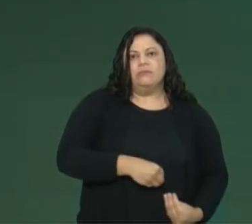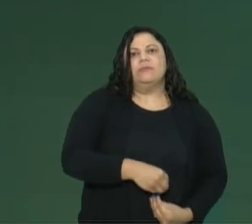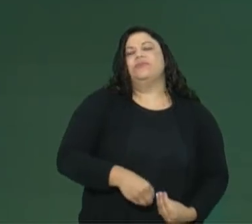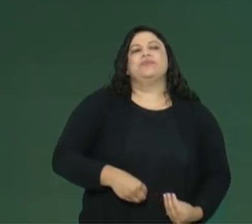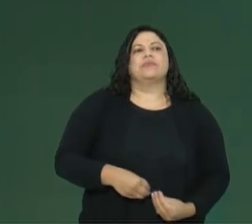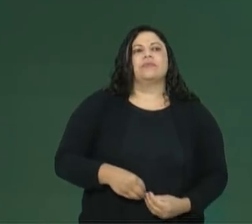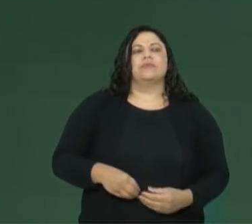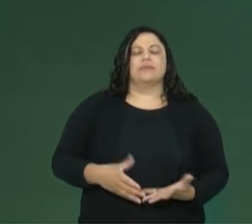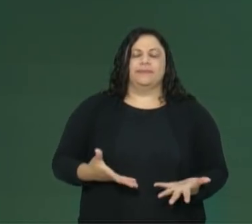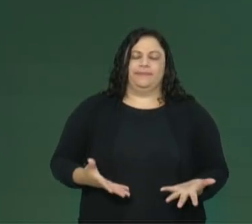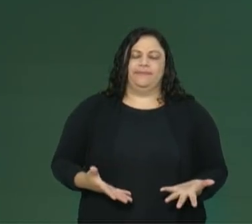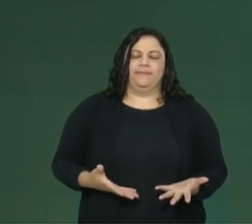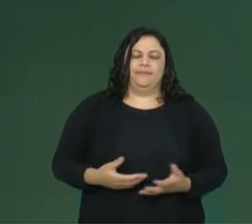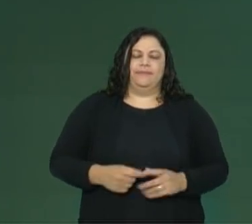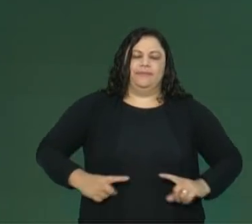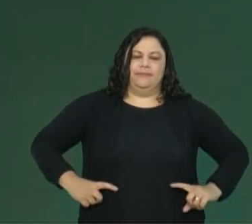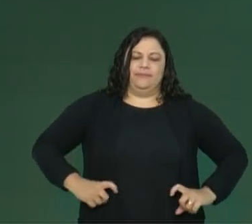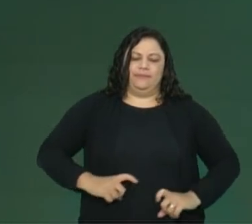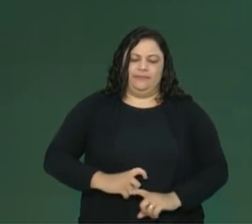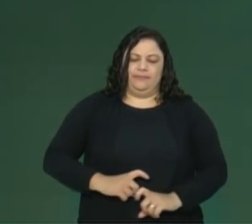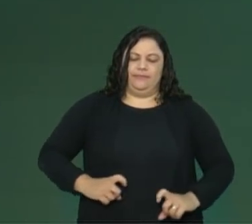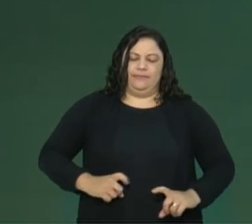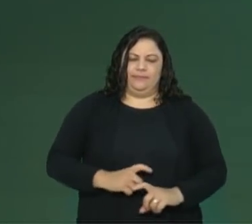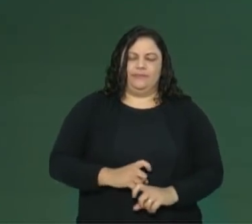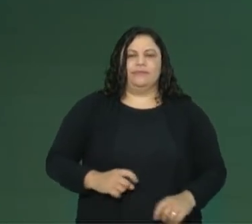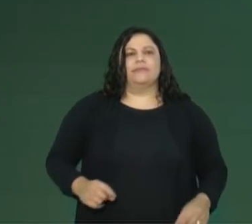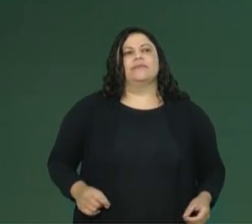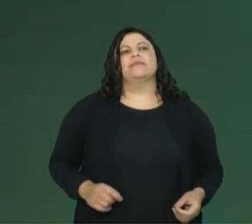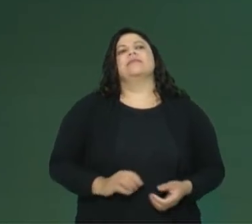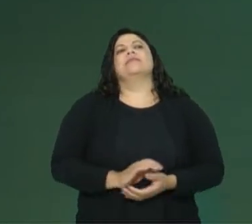adultos voltam e abrigam, ocupam todos esses espaços novamente.